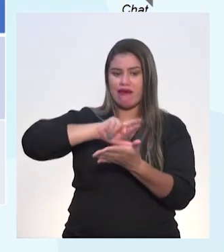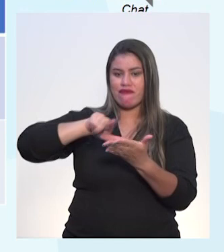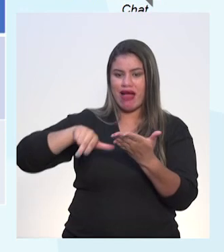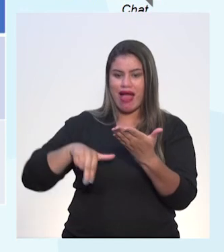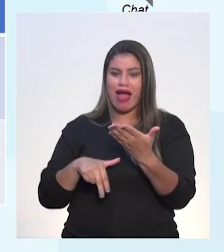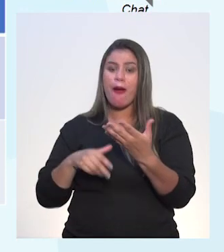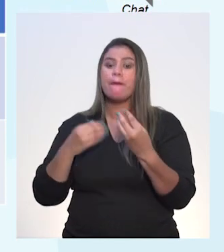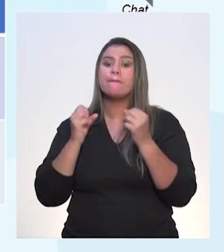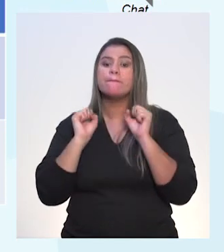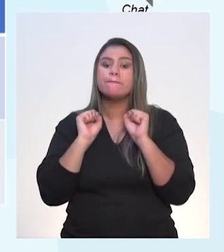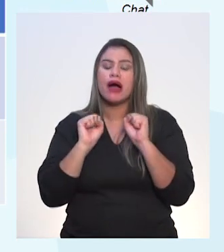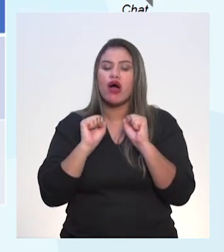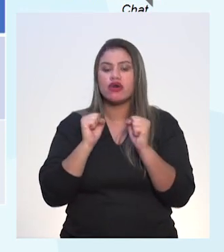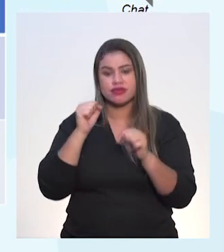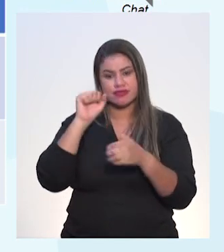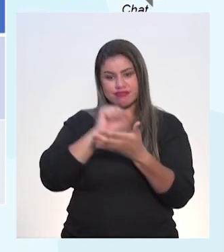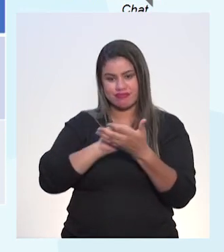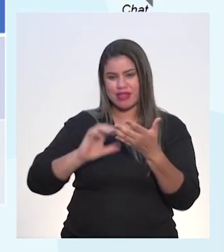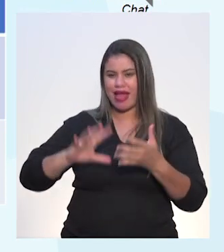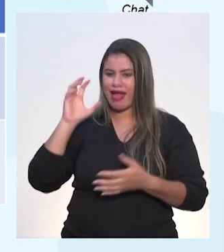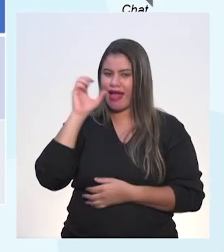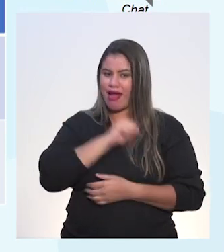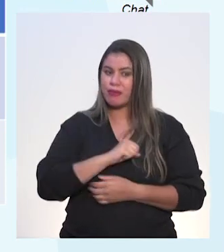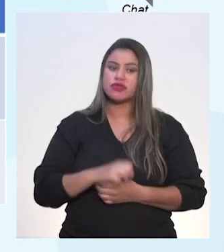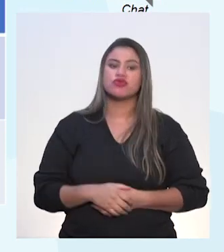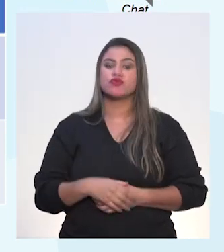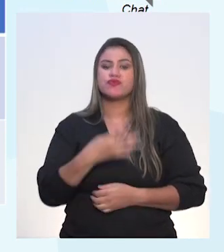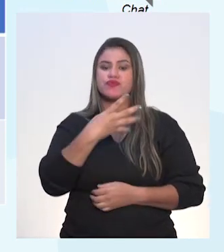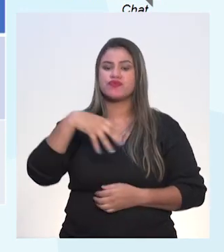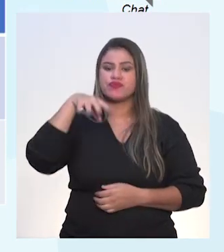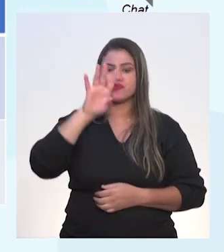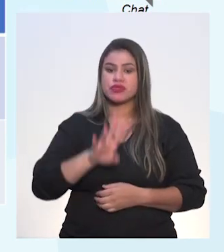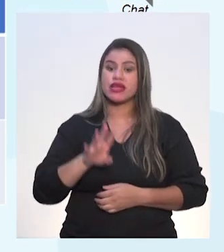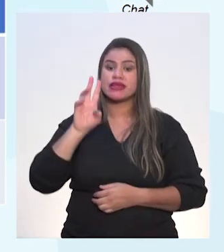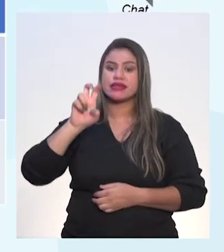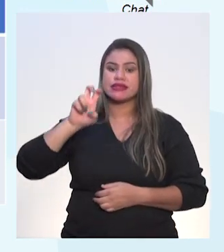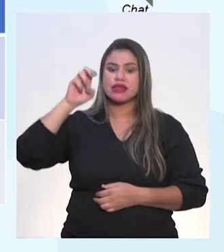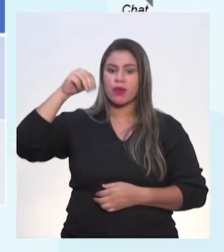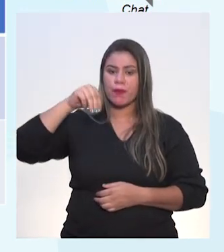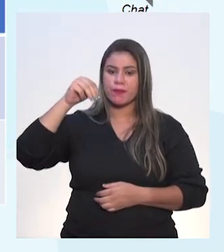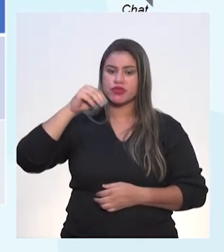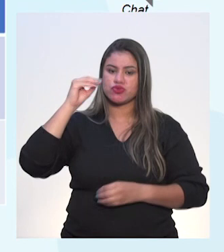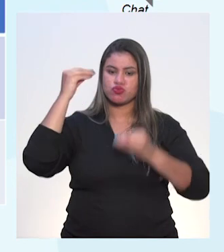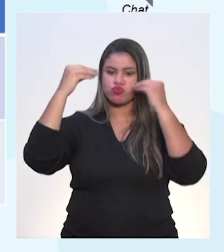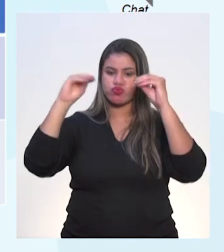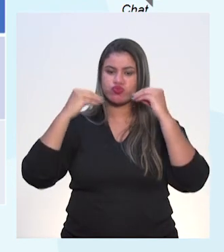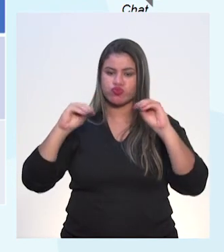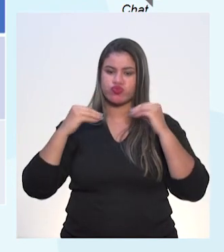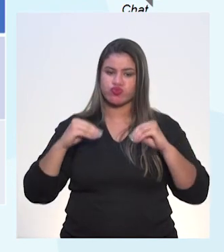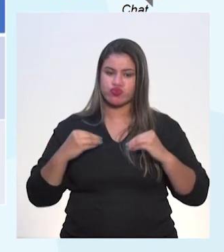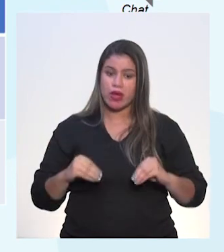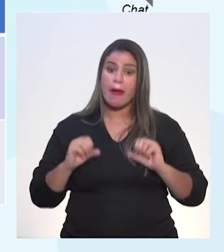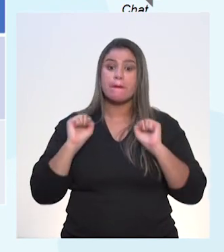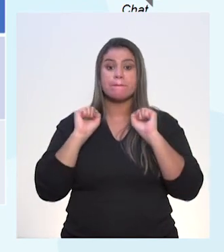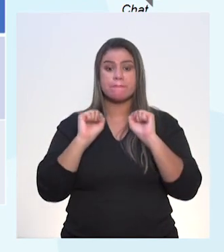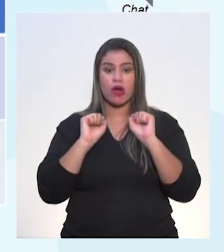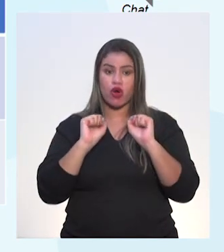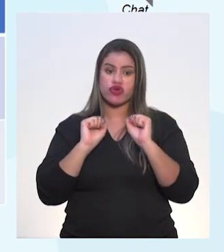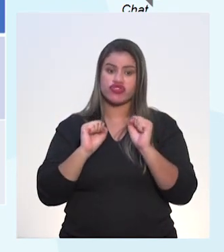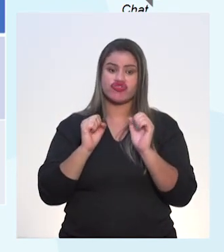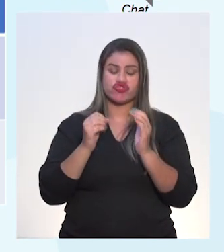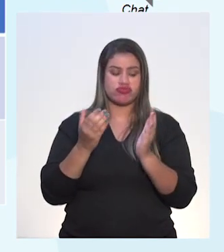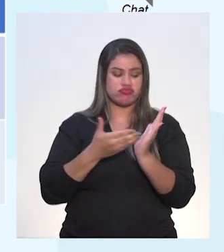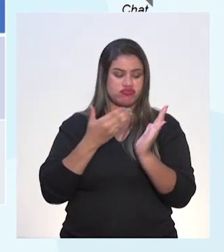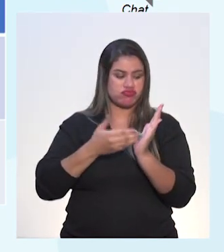suas qualidades faça esse rápido exercício em cinco minutos preencha a tabela a seguir se precisar Copie no